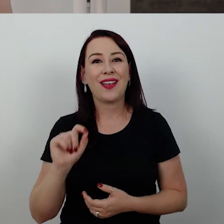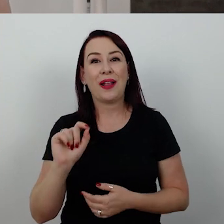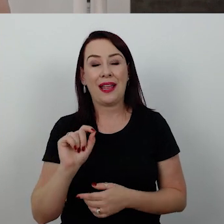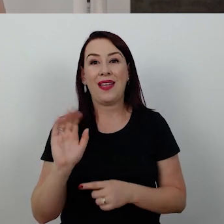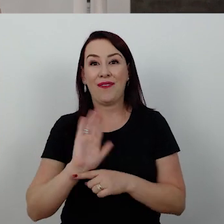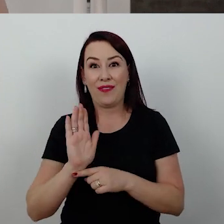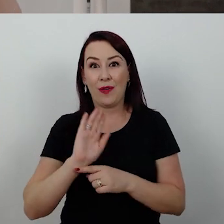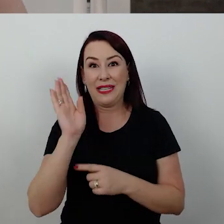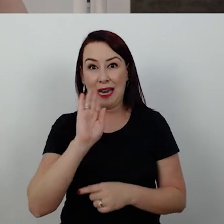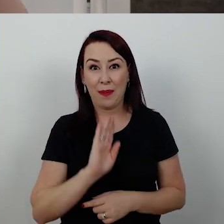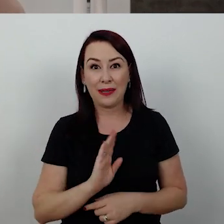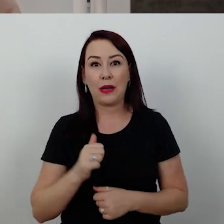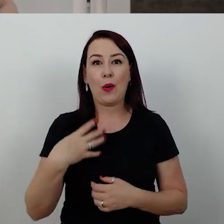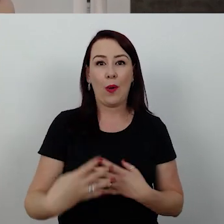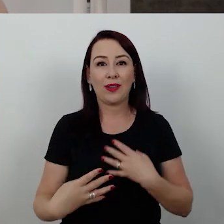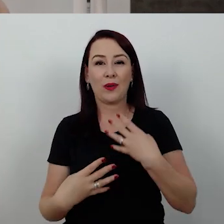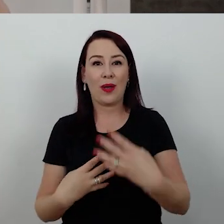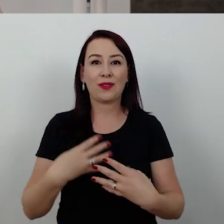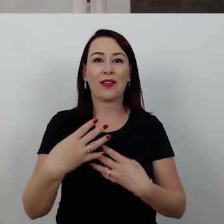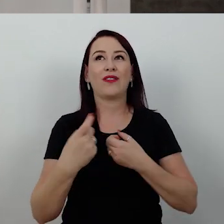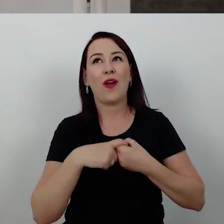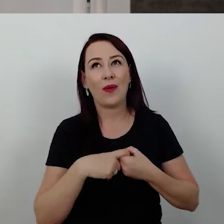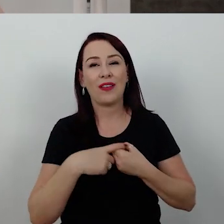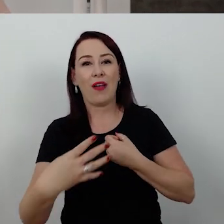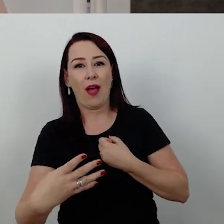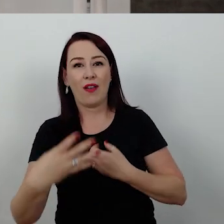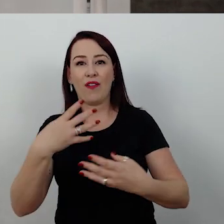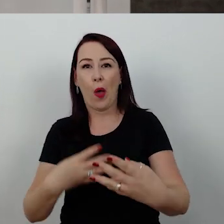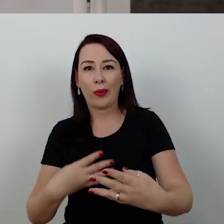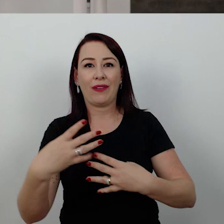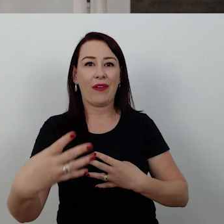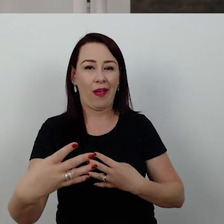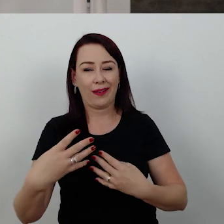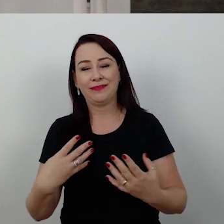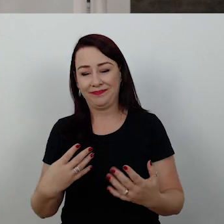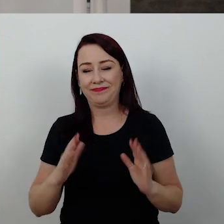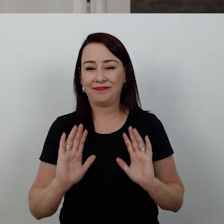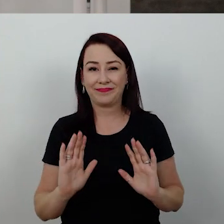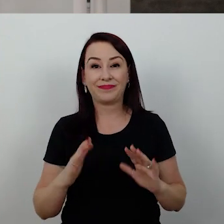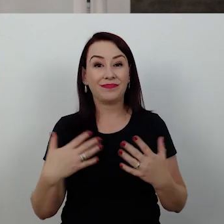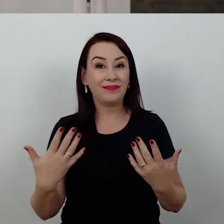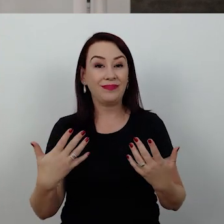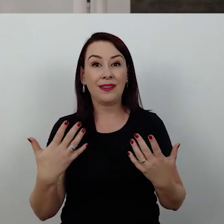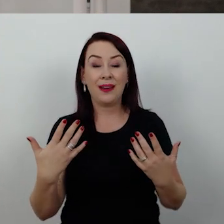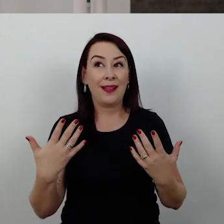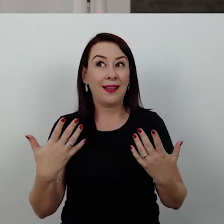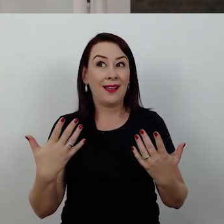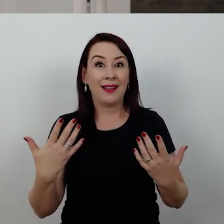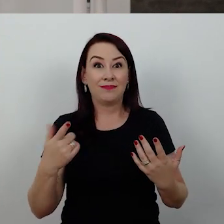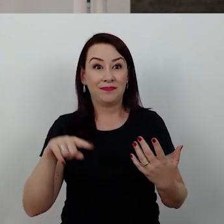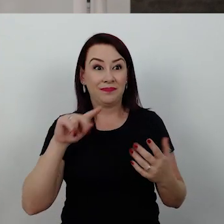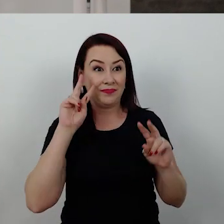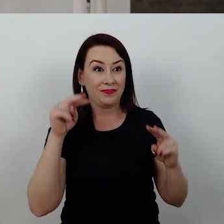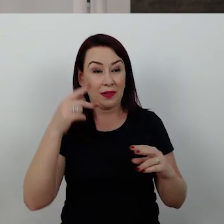de retomadas, né, a gente de 4 anos muda governo, a gente retoma. E aí é uma loucura, porque a gente vê